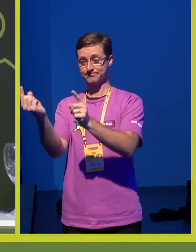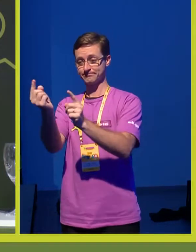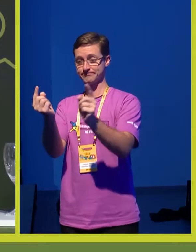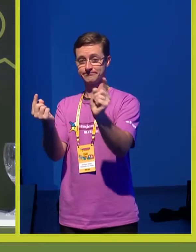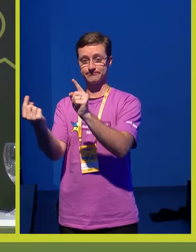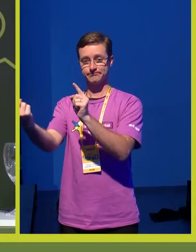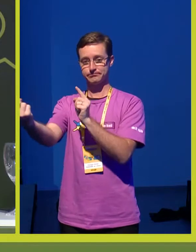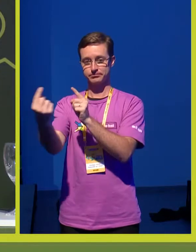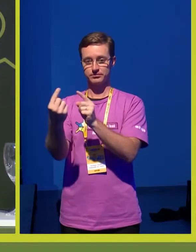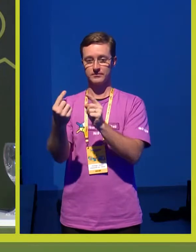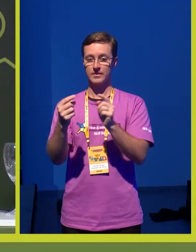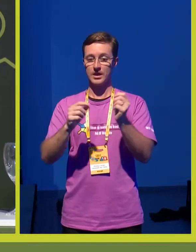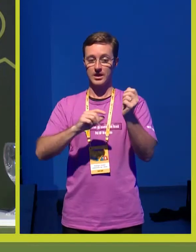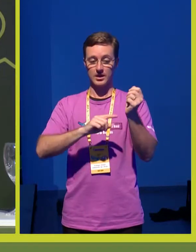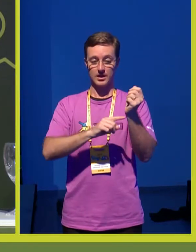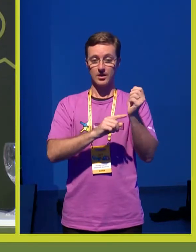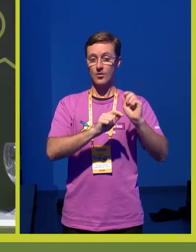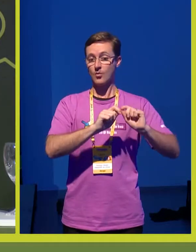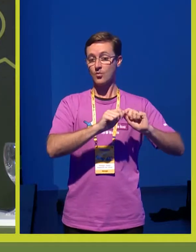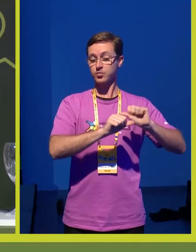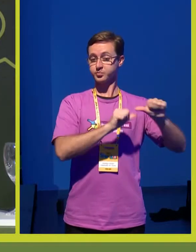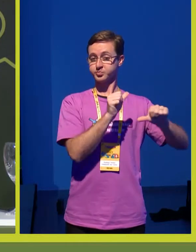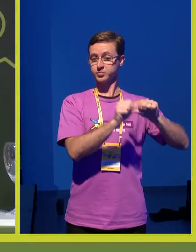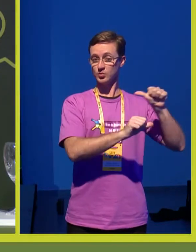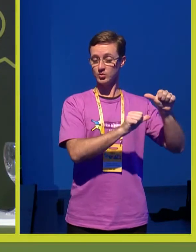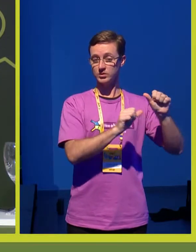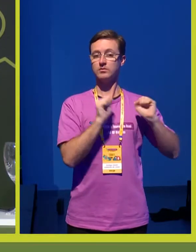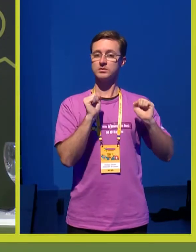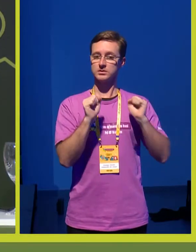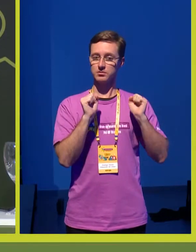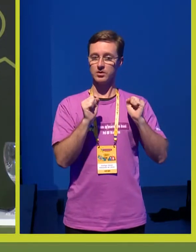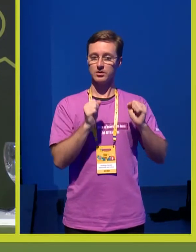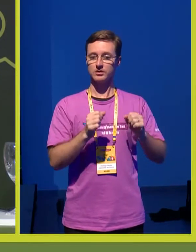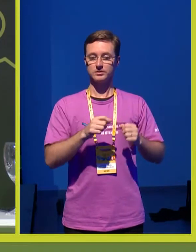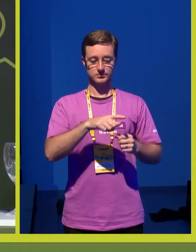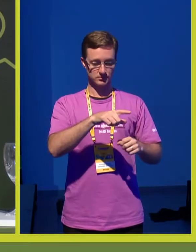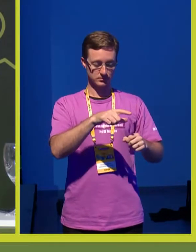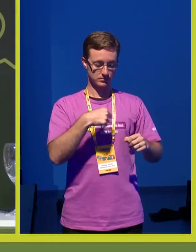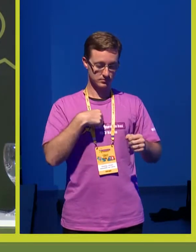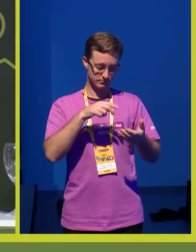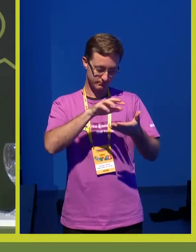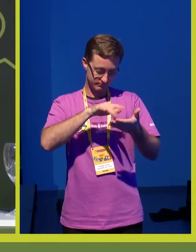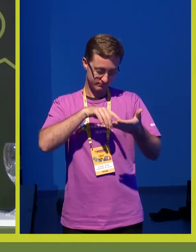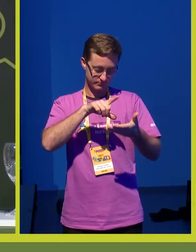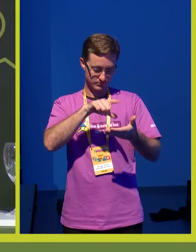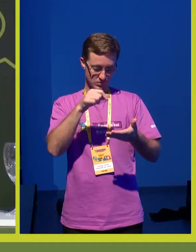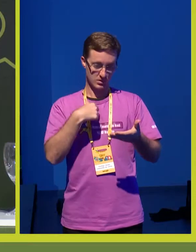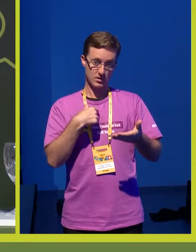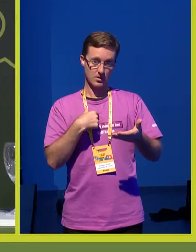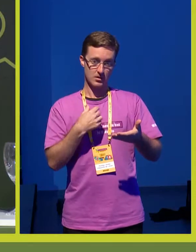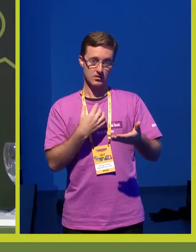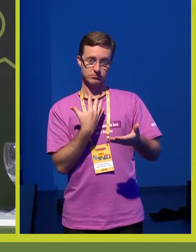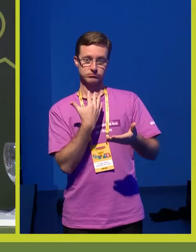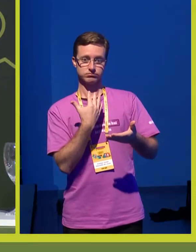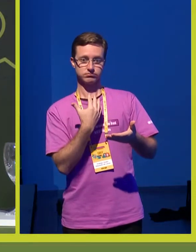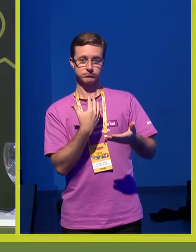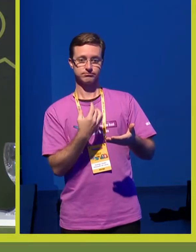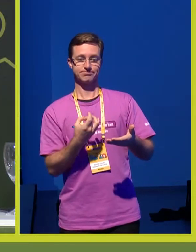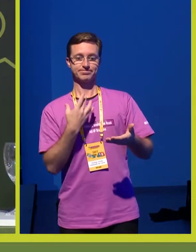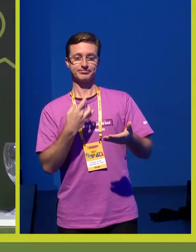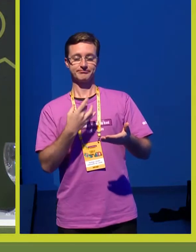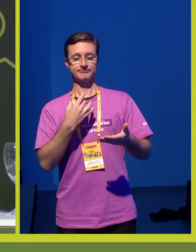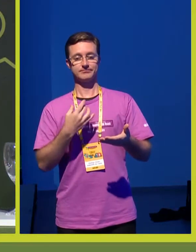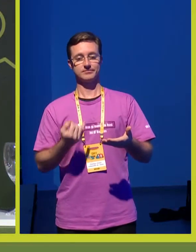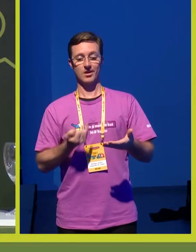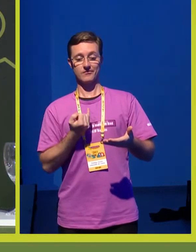toda vez que muda esse código de segurança você pode escolher ser notificado e você consegue ver o QR code ou a chave criptográfica